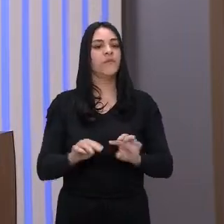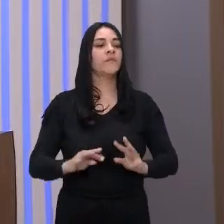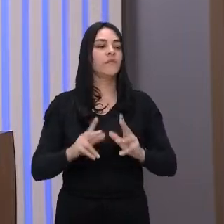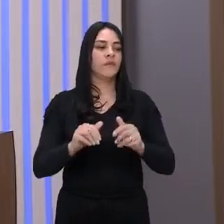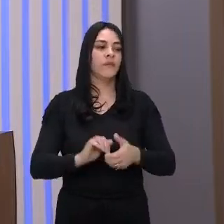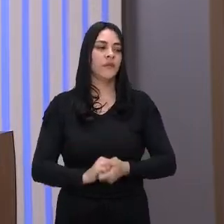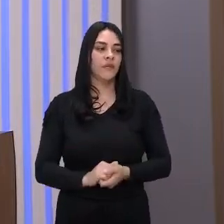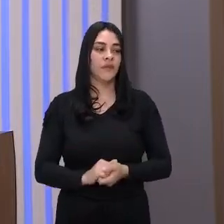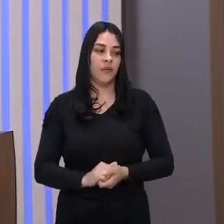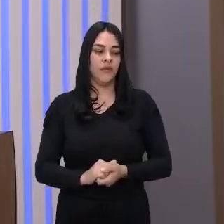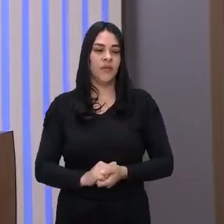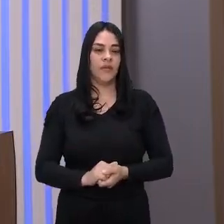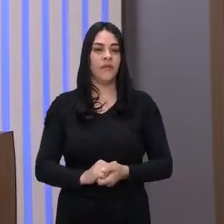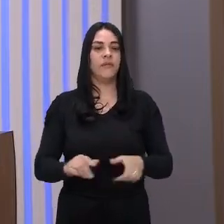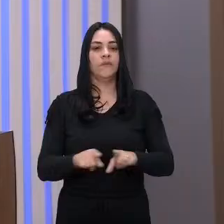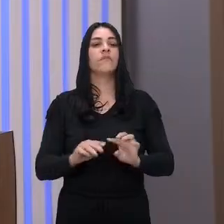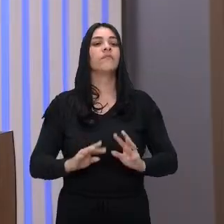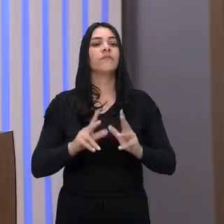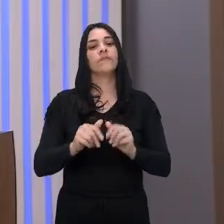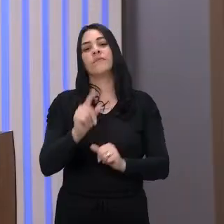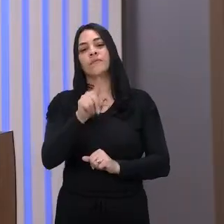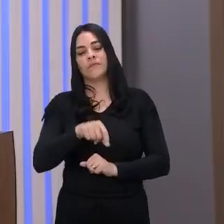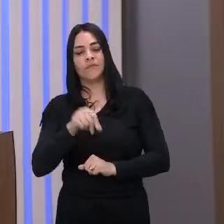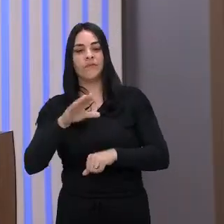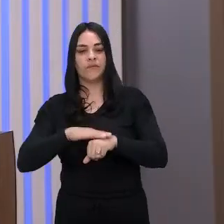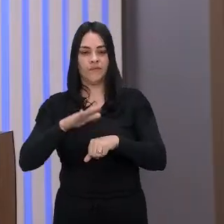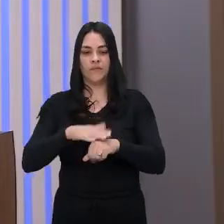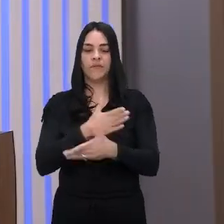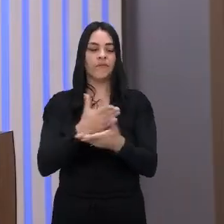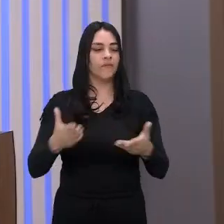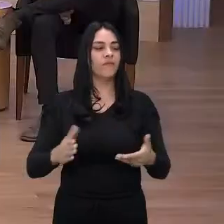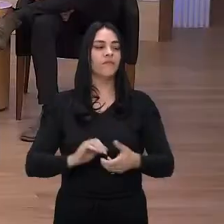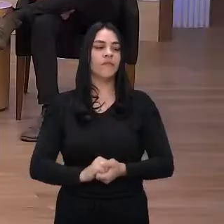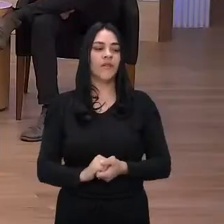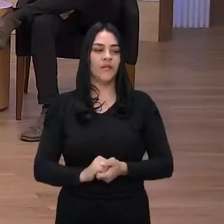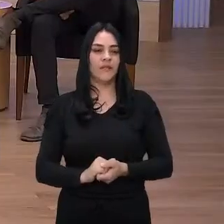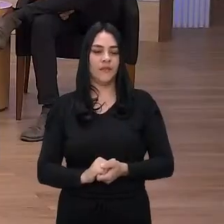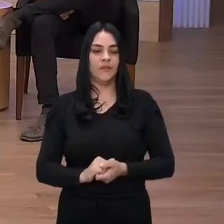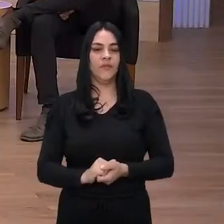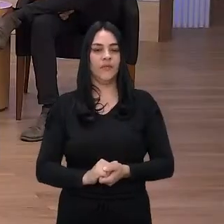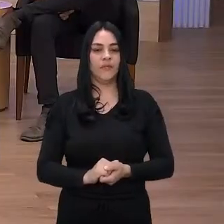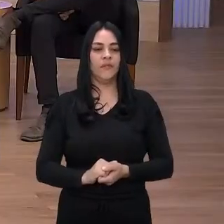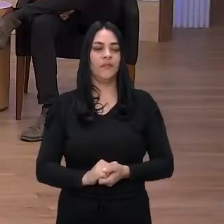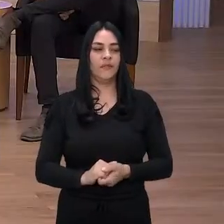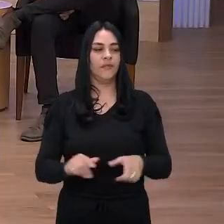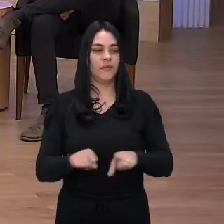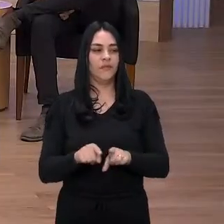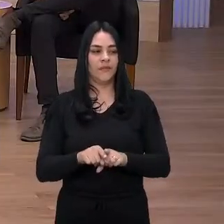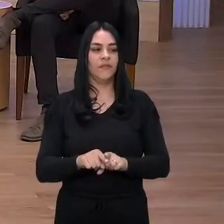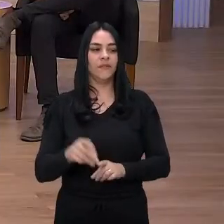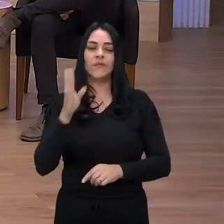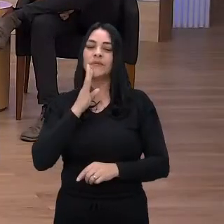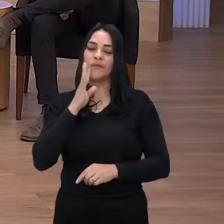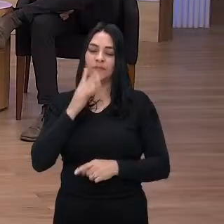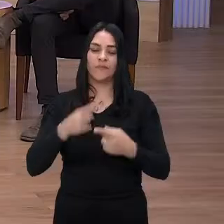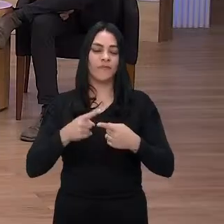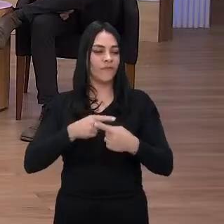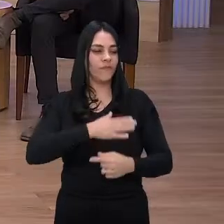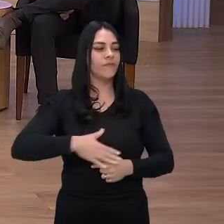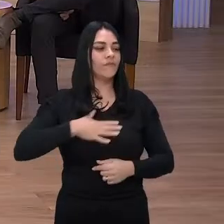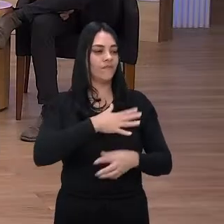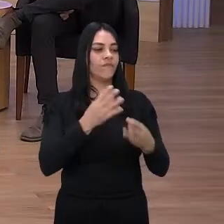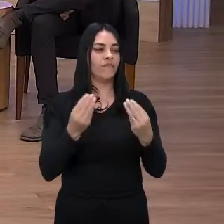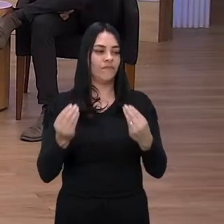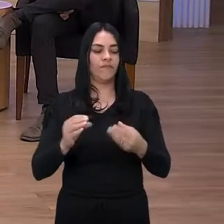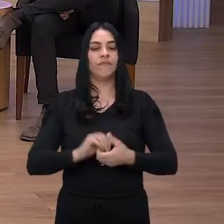teve um de compostagem também, que acho que, se não me engano, foi esse que a gente abordou. E é bem bacana. Eu gosto bastante de abordar